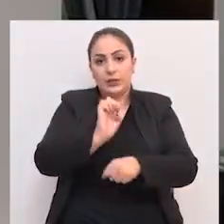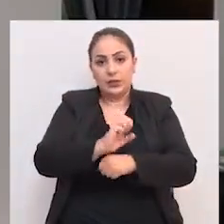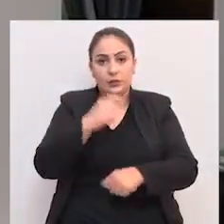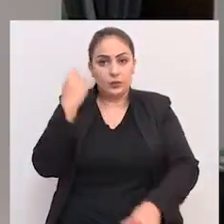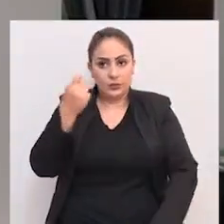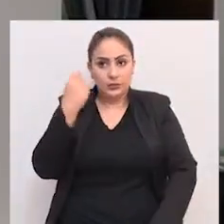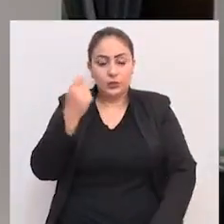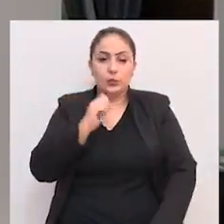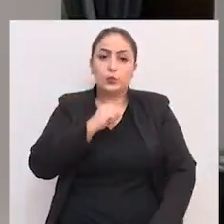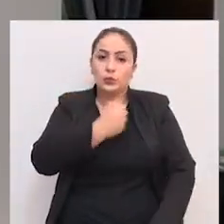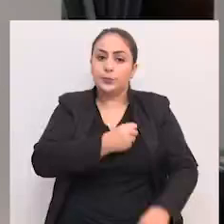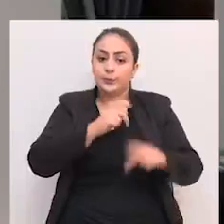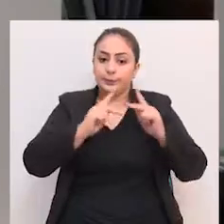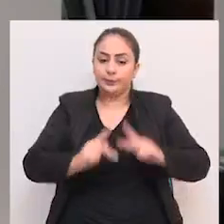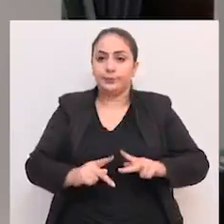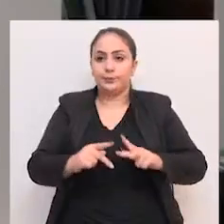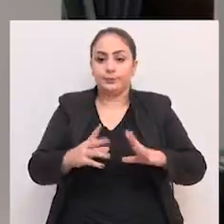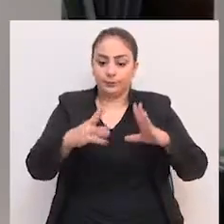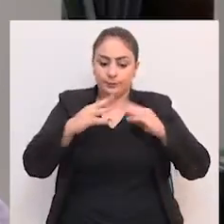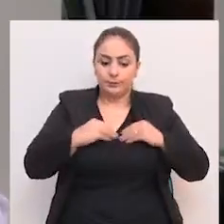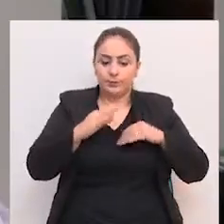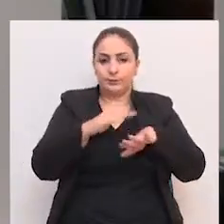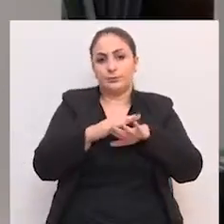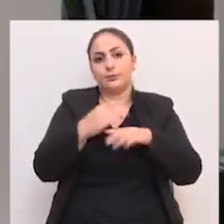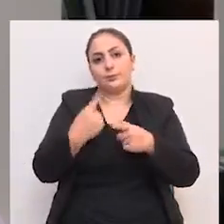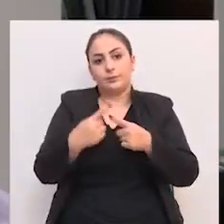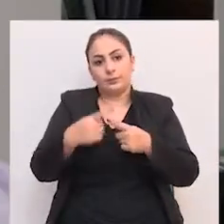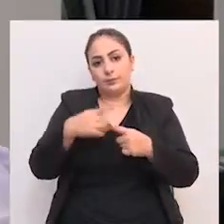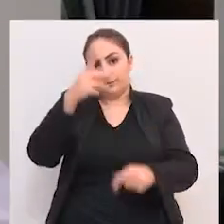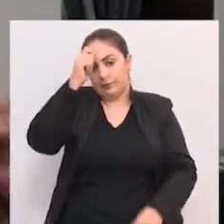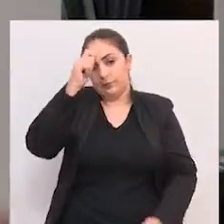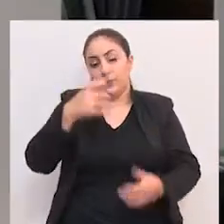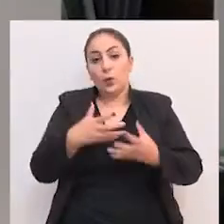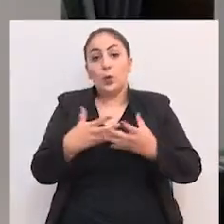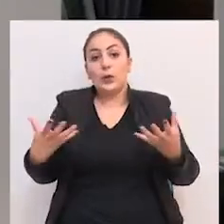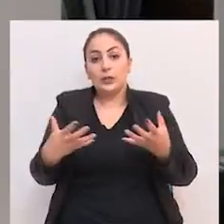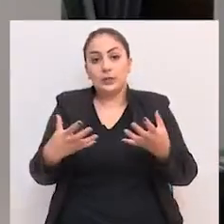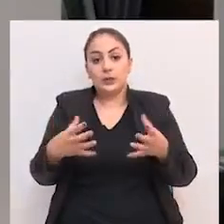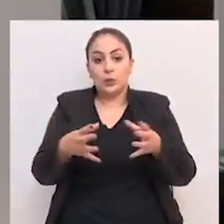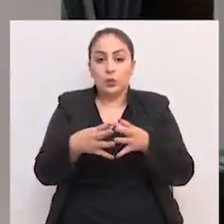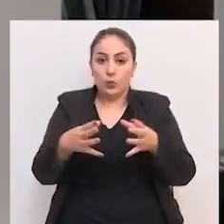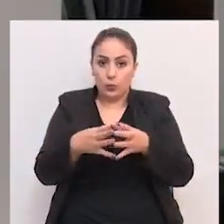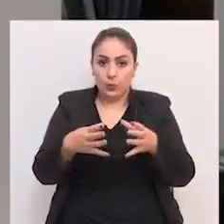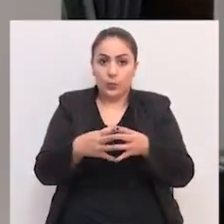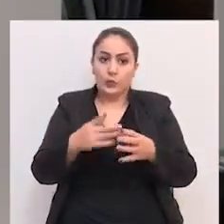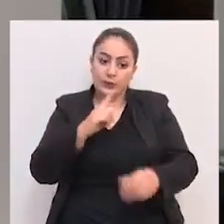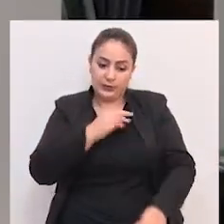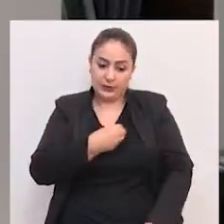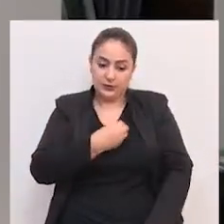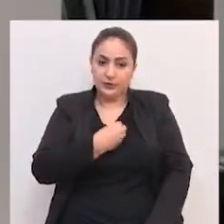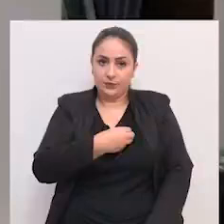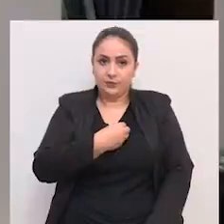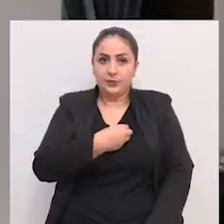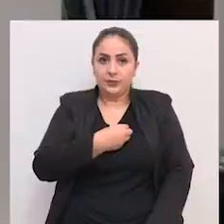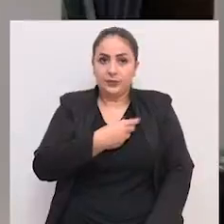Grande do Sul, o número de pessoas infectadas, porque analisaram um grande grupo e isso está